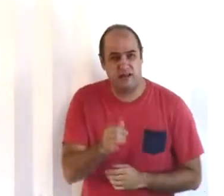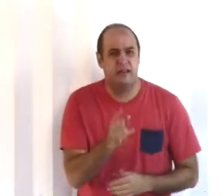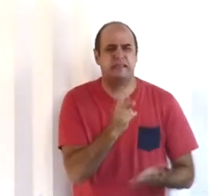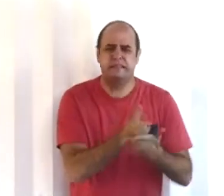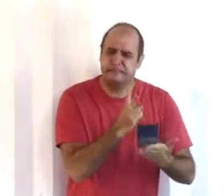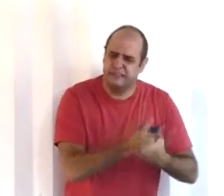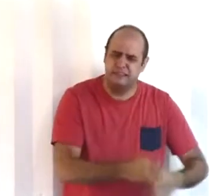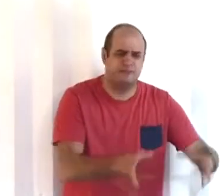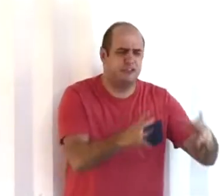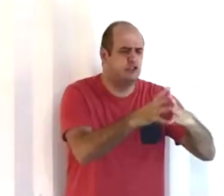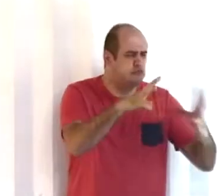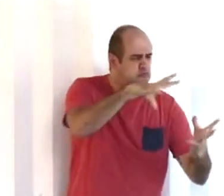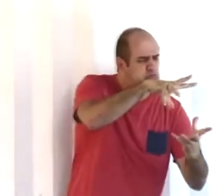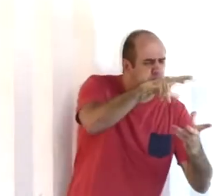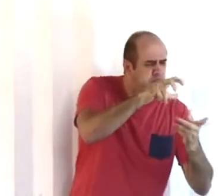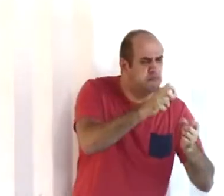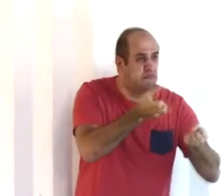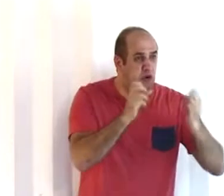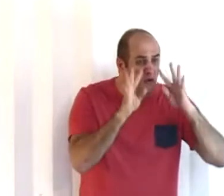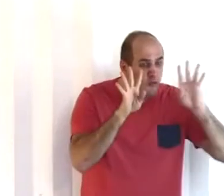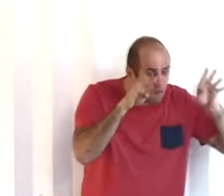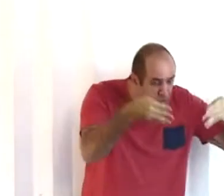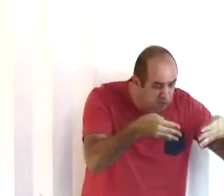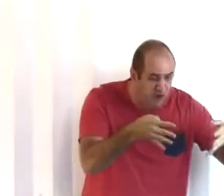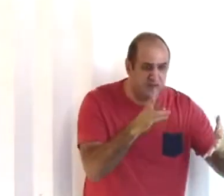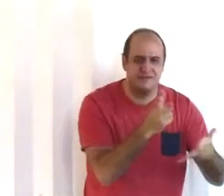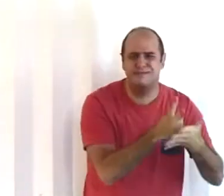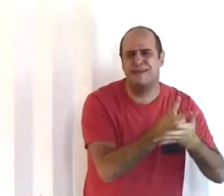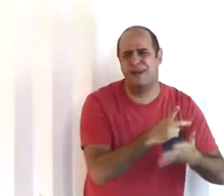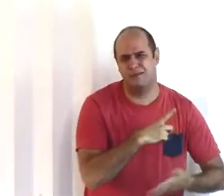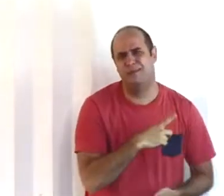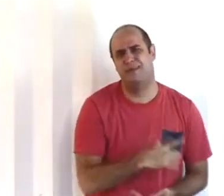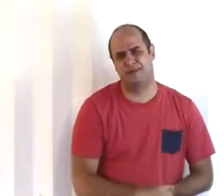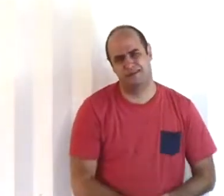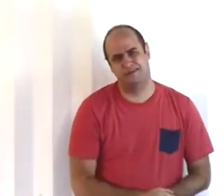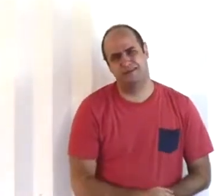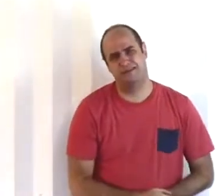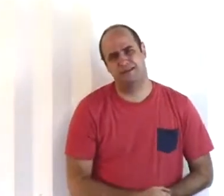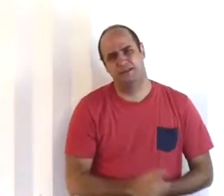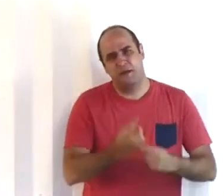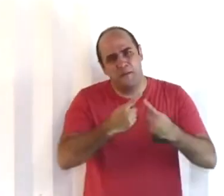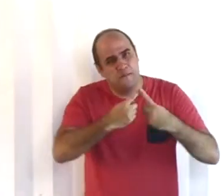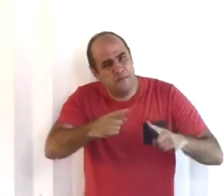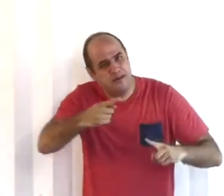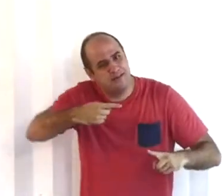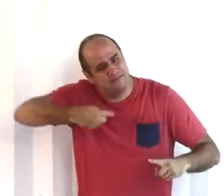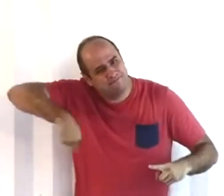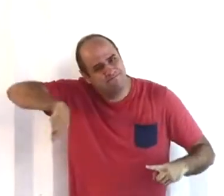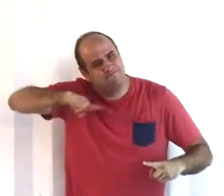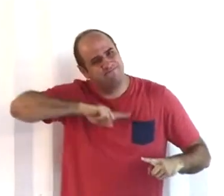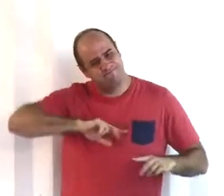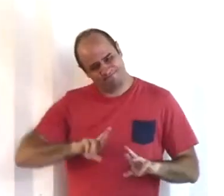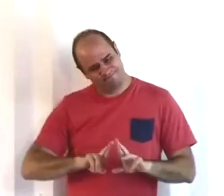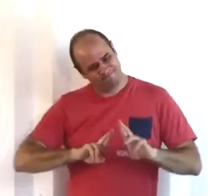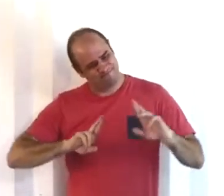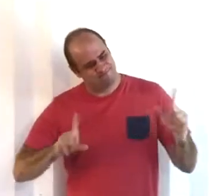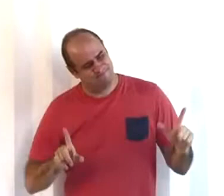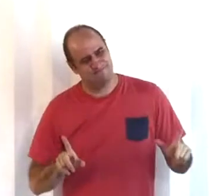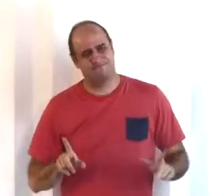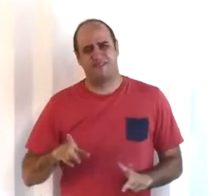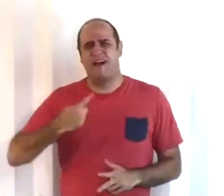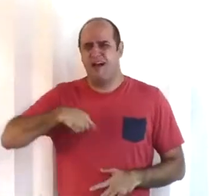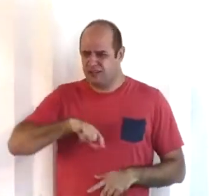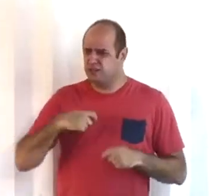as coisas terrenas, mas assim não pode ser entre nós. permanecei firmes